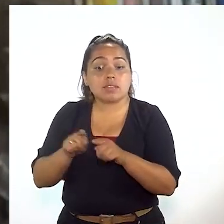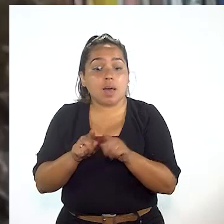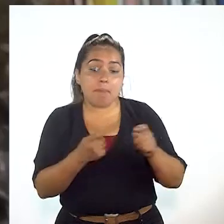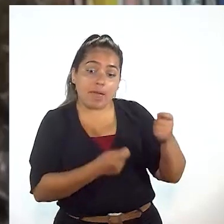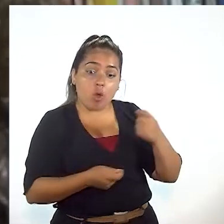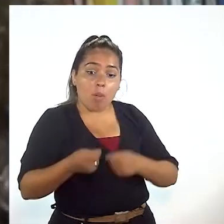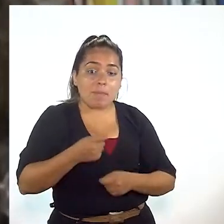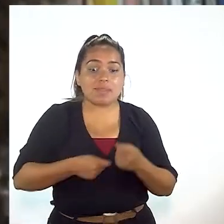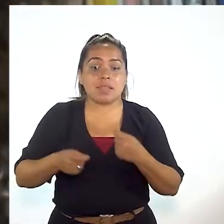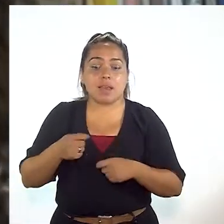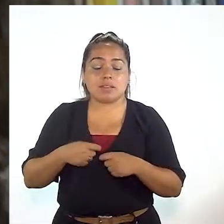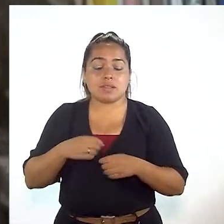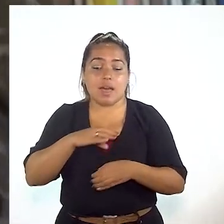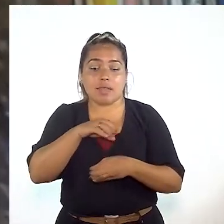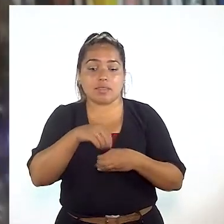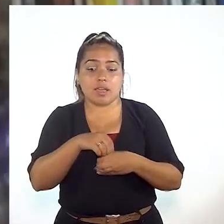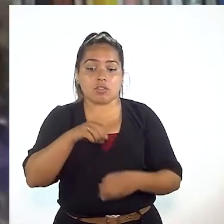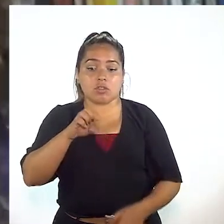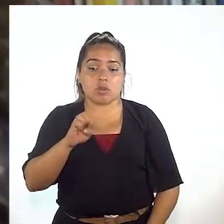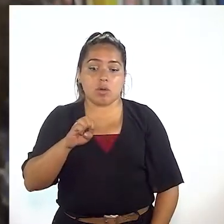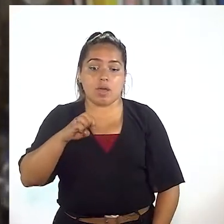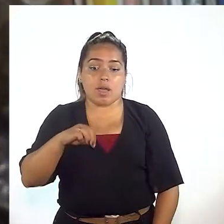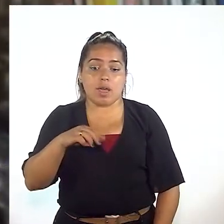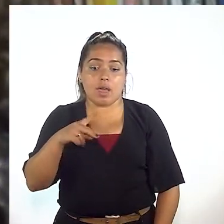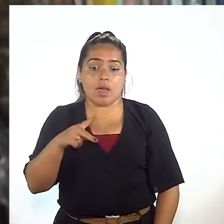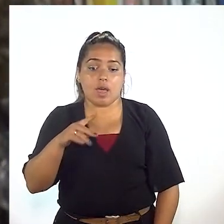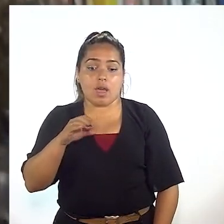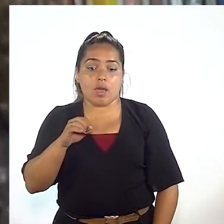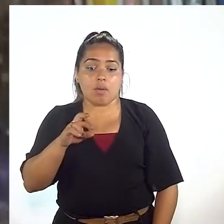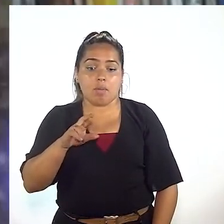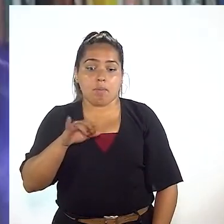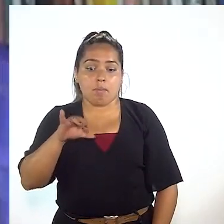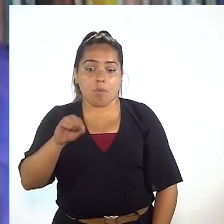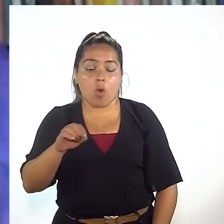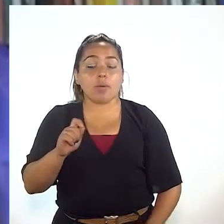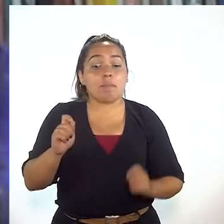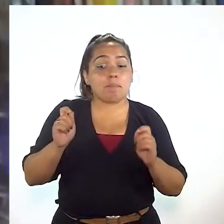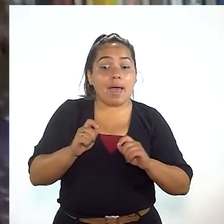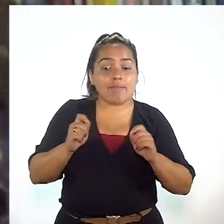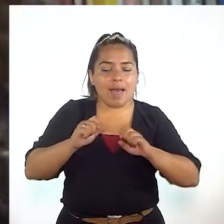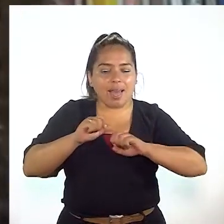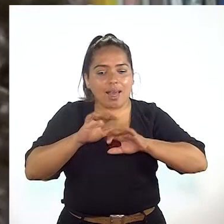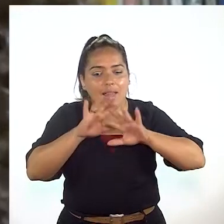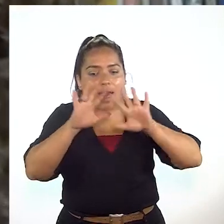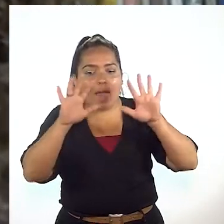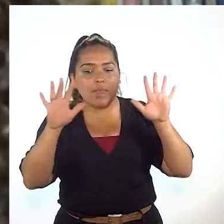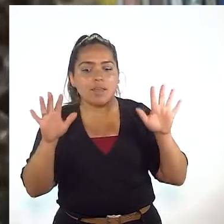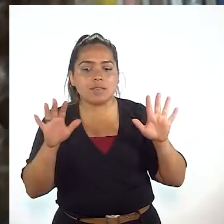essa possibilidade de produzir, inclusive de comercializar no empório que a gente quer ter,